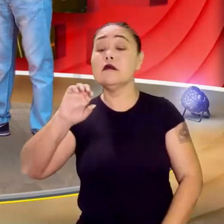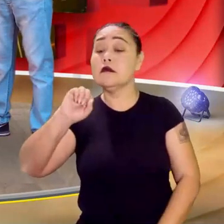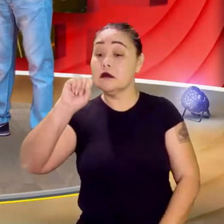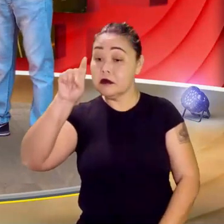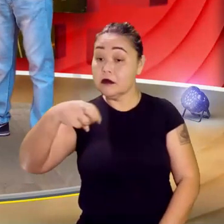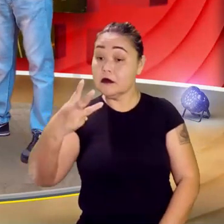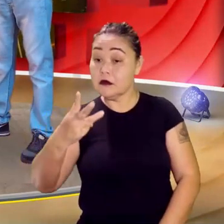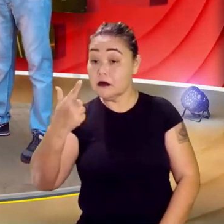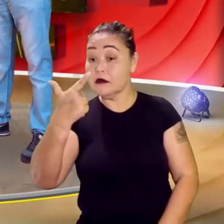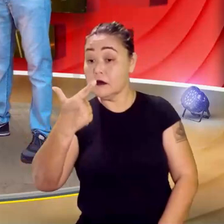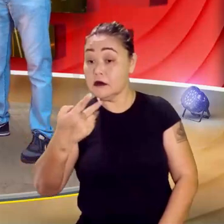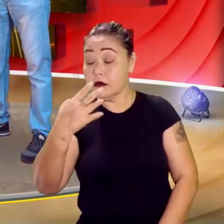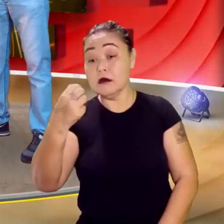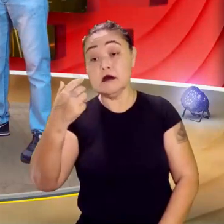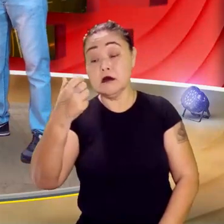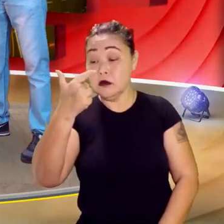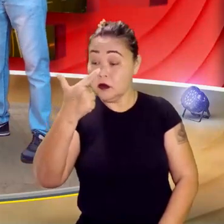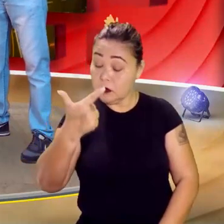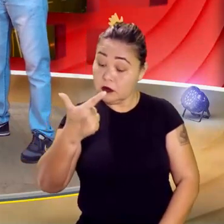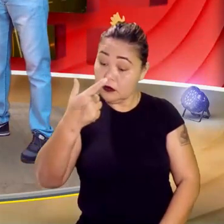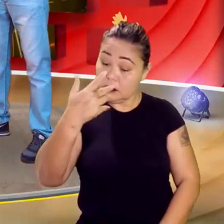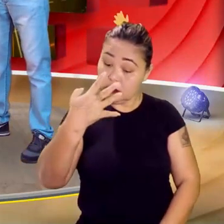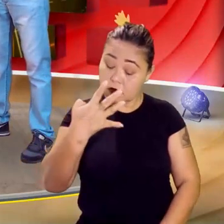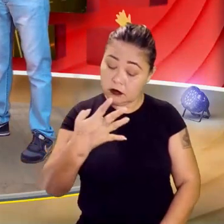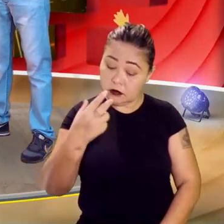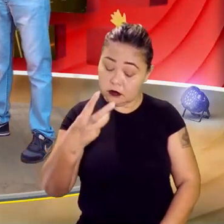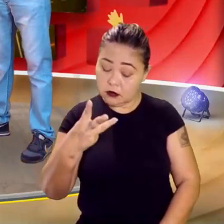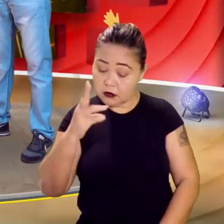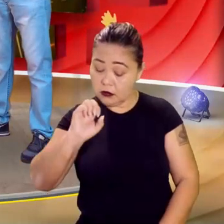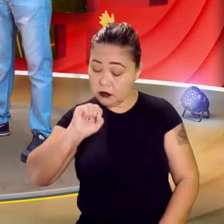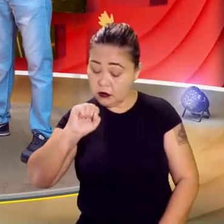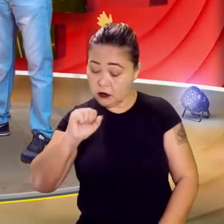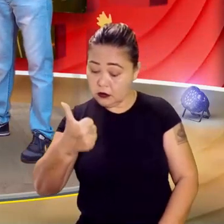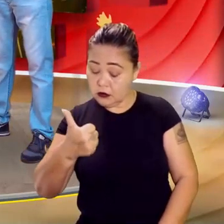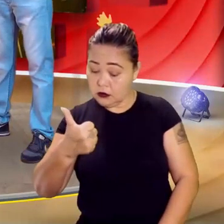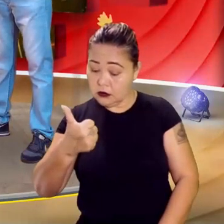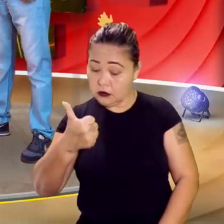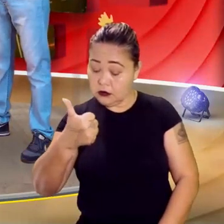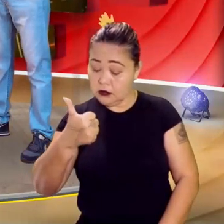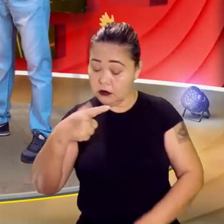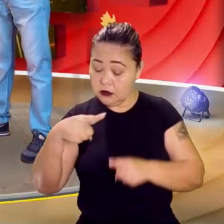quanto para dar 243? A 243 é 81 vezes...